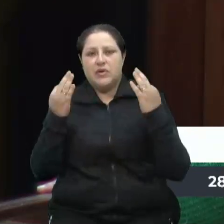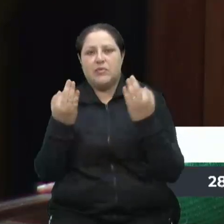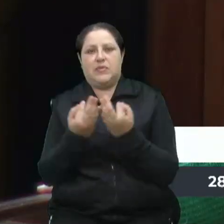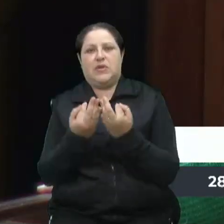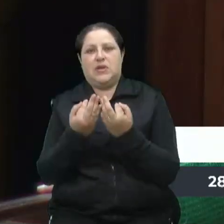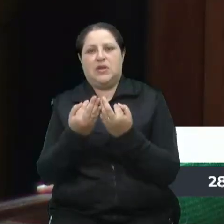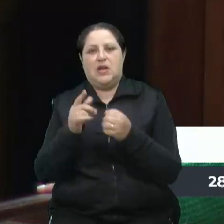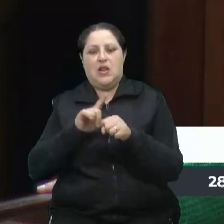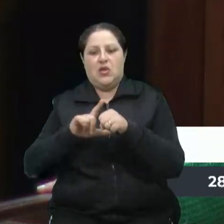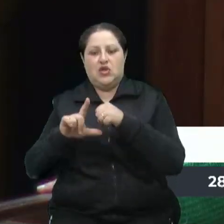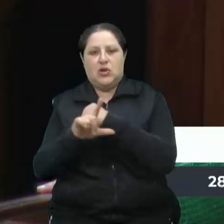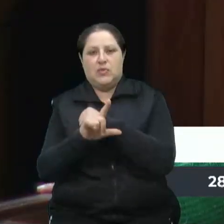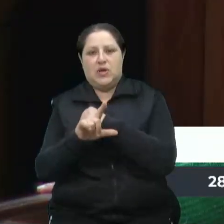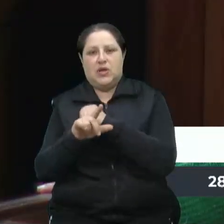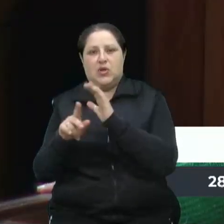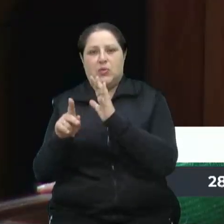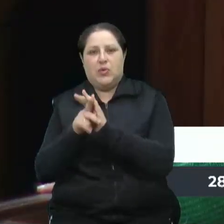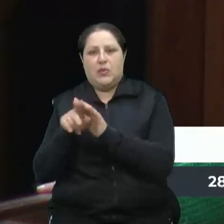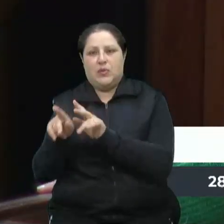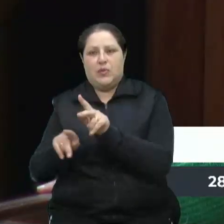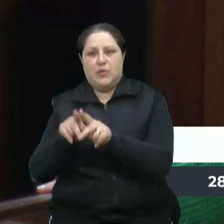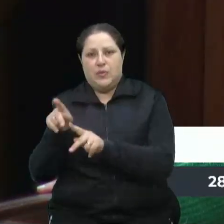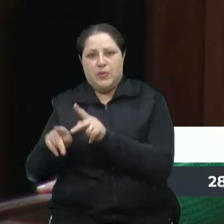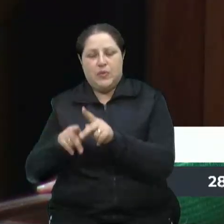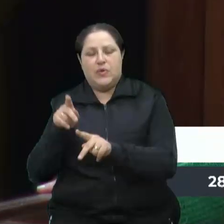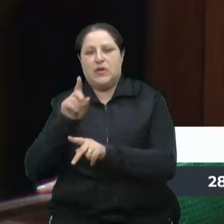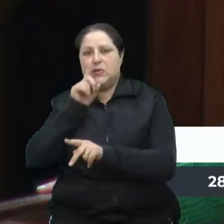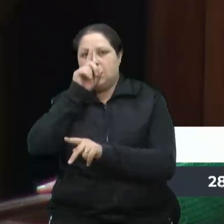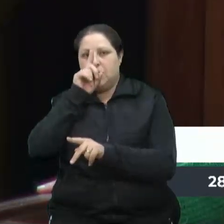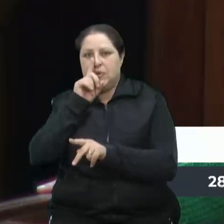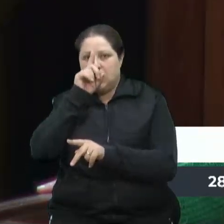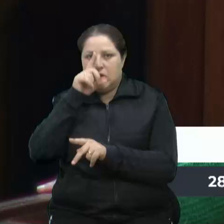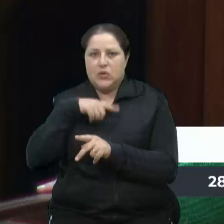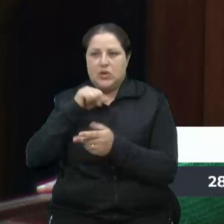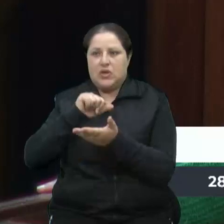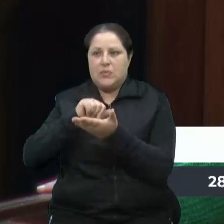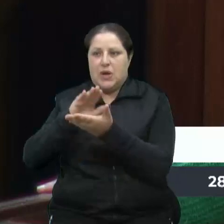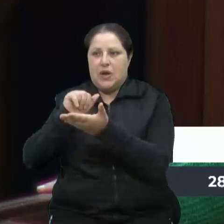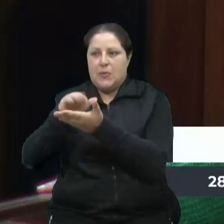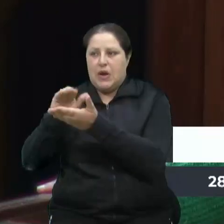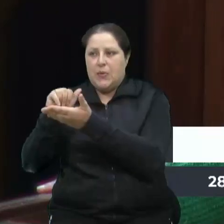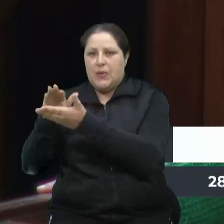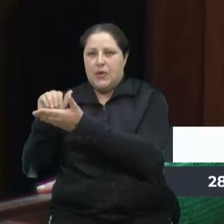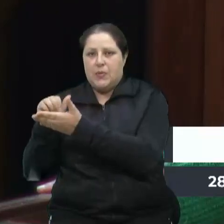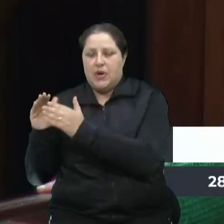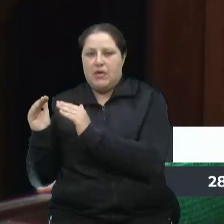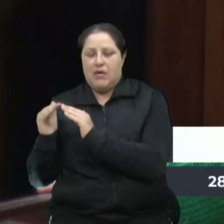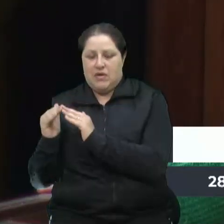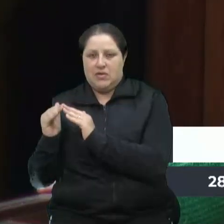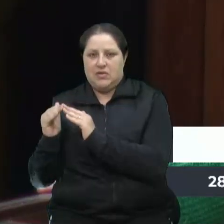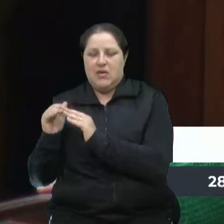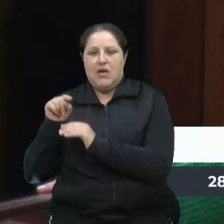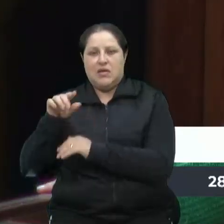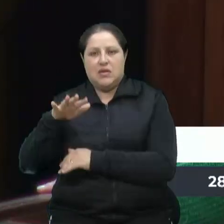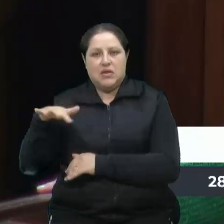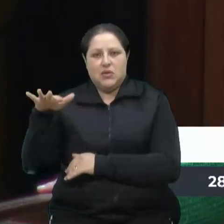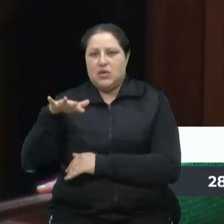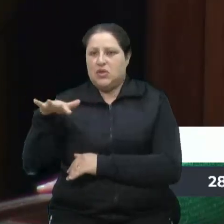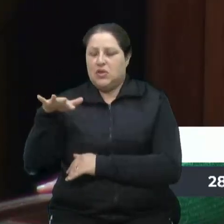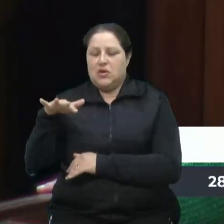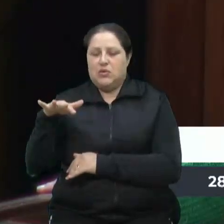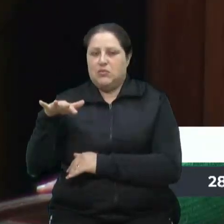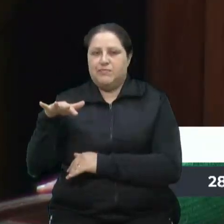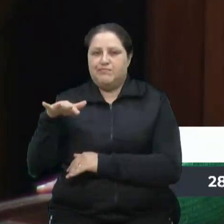hoje em uma condição de despejo eminente. E essa situação é um absurdo